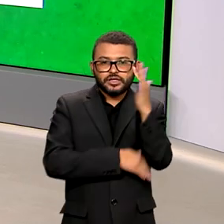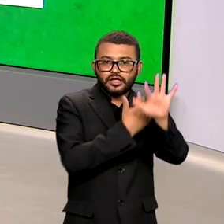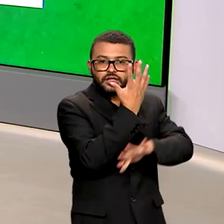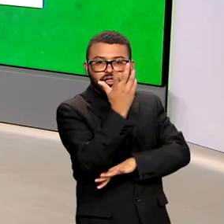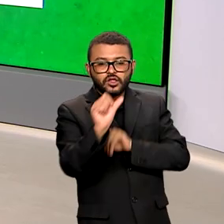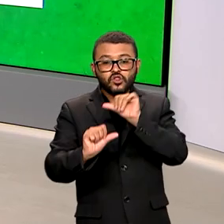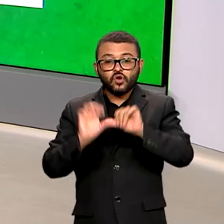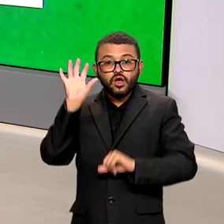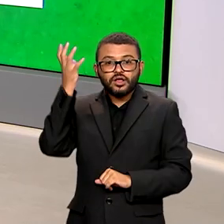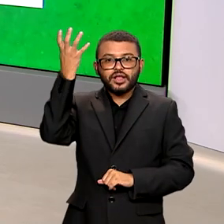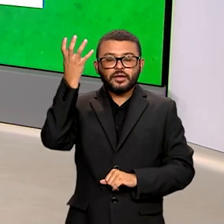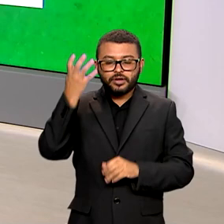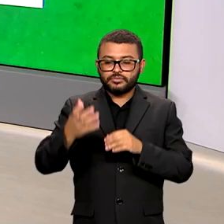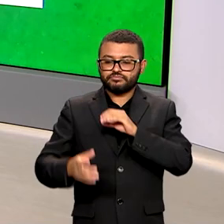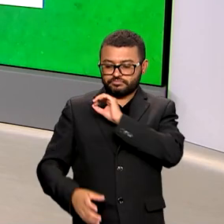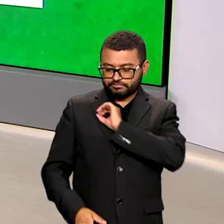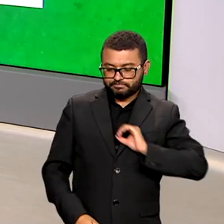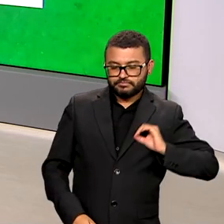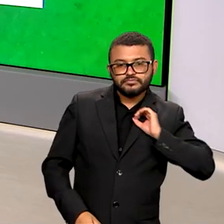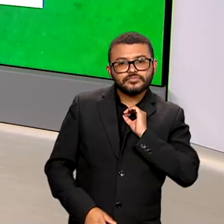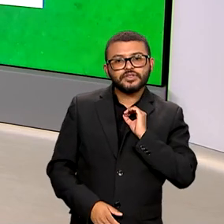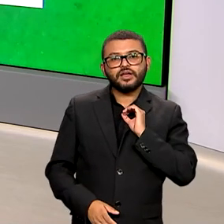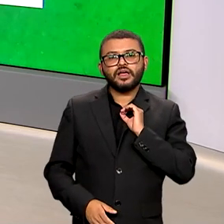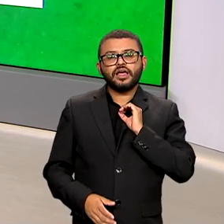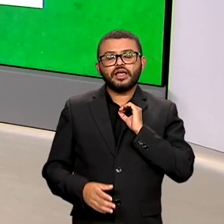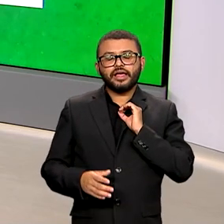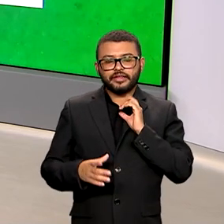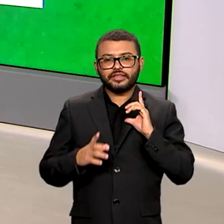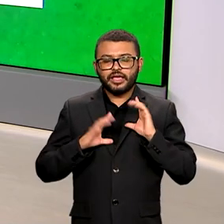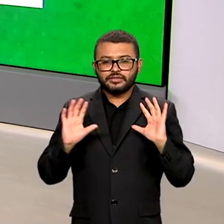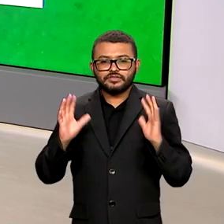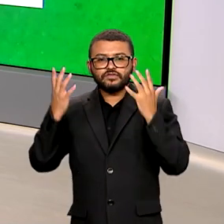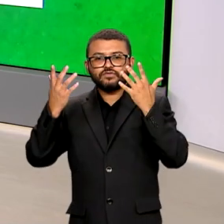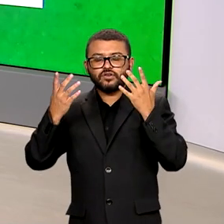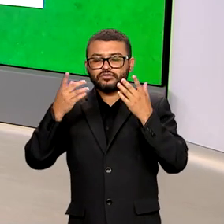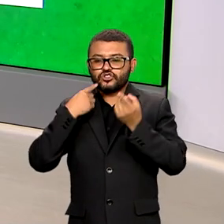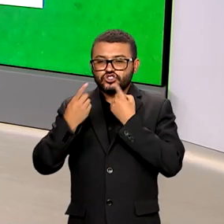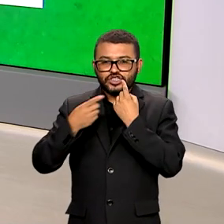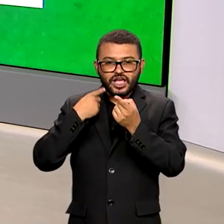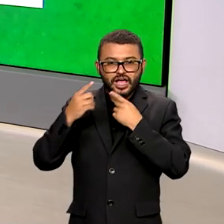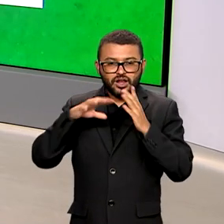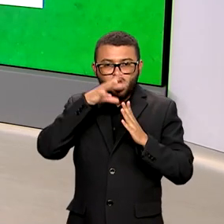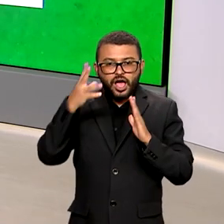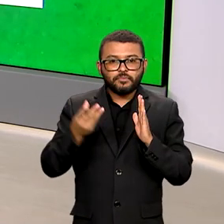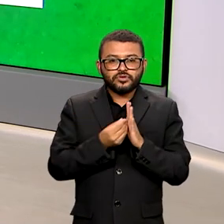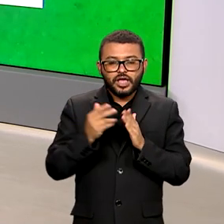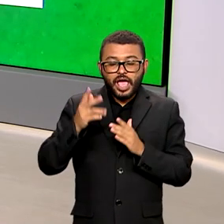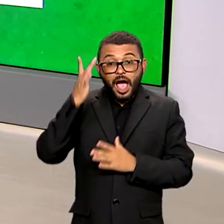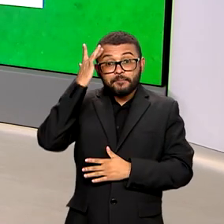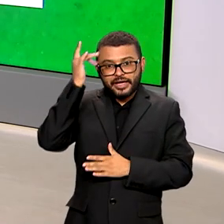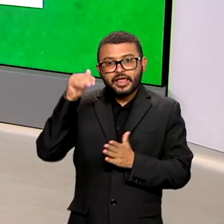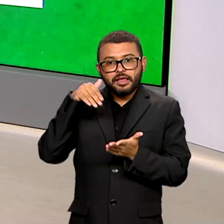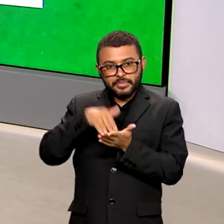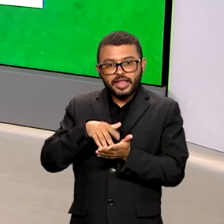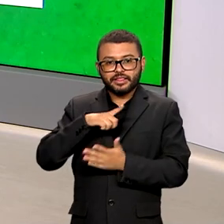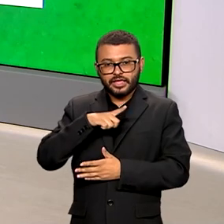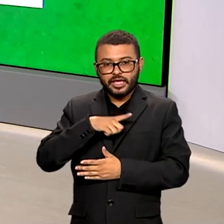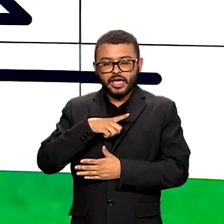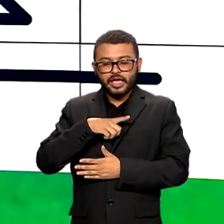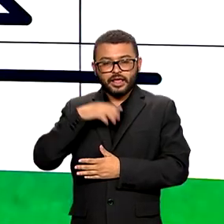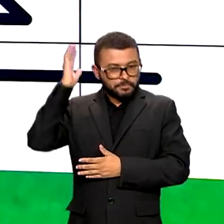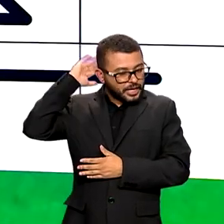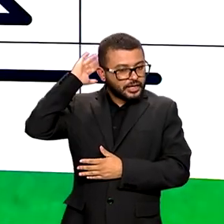Mudança do Clima, Marina Silva, na cerimônia de abertura dos Diálogos Amazônicos, evento que segue até amanhã em Belém, no